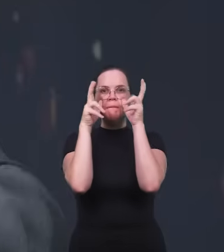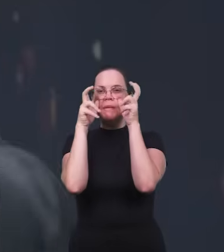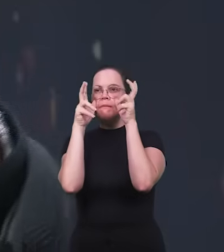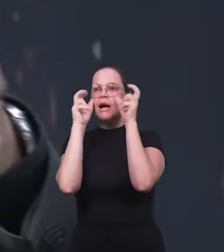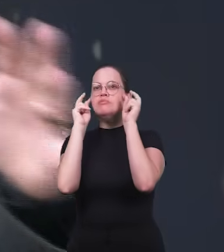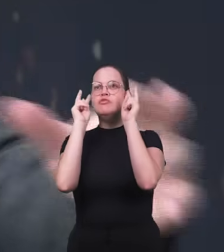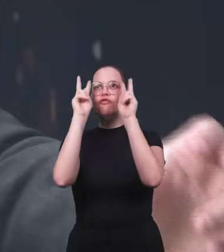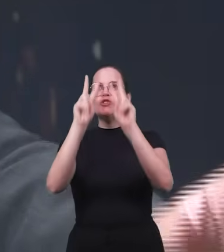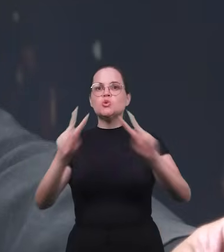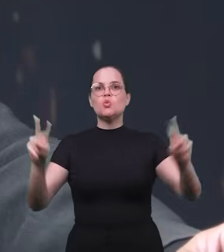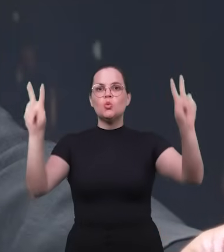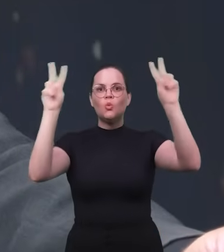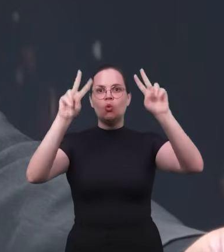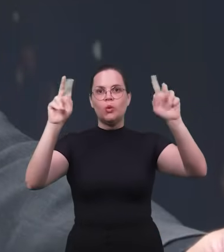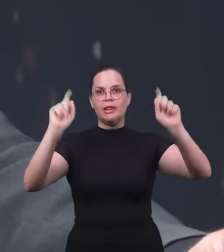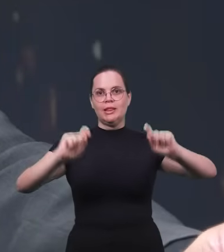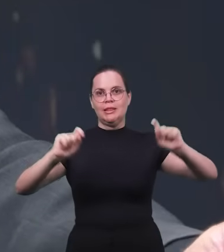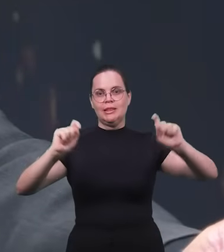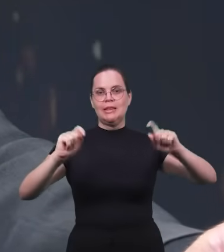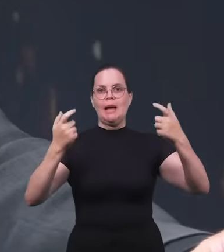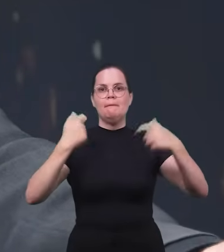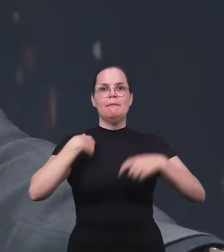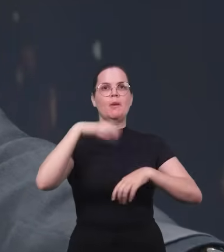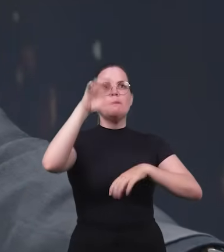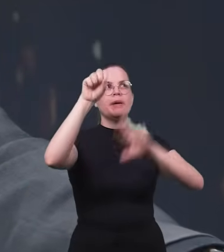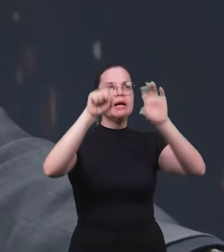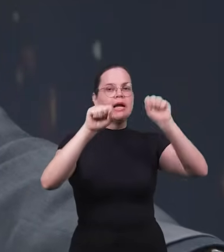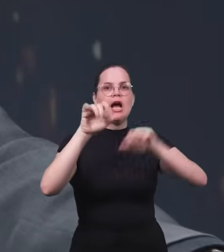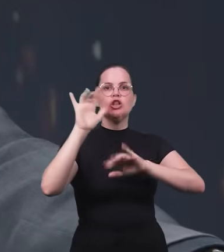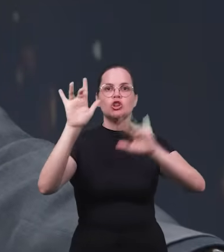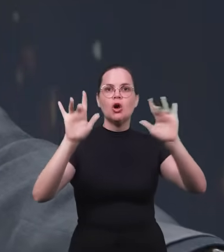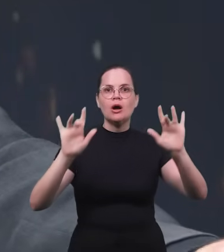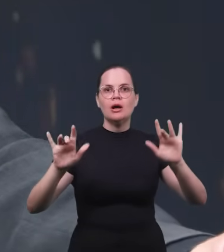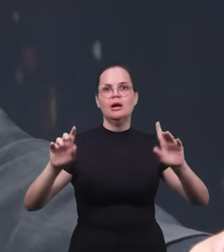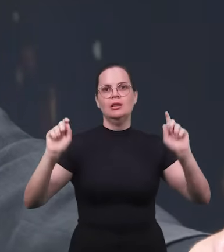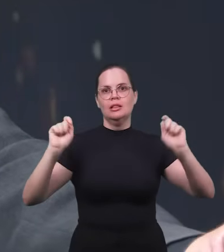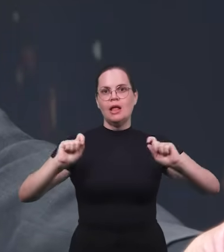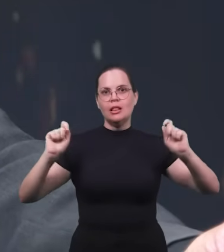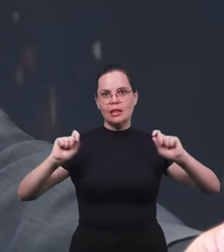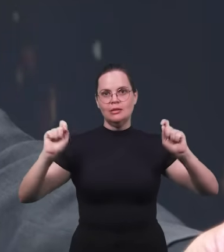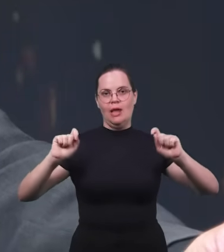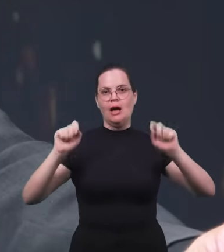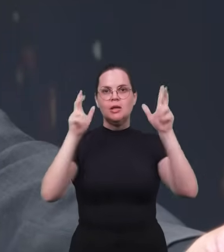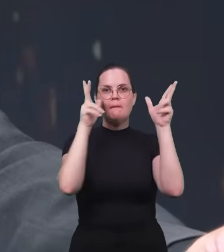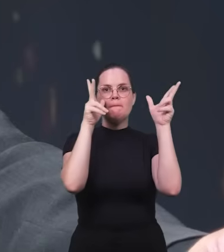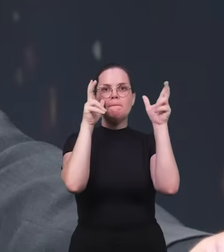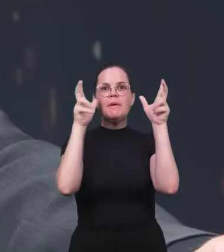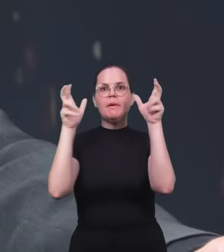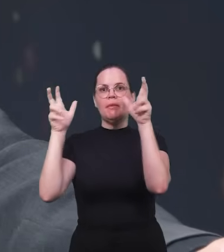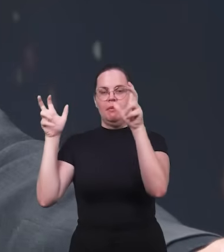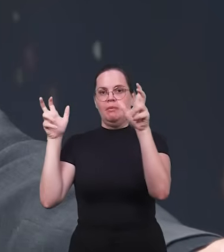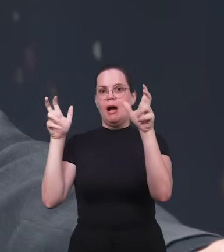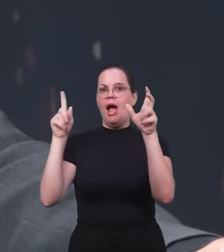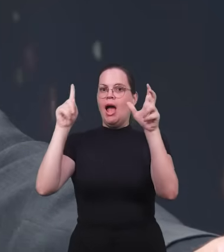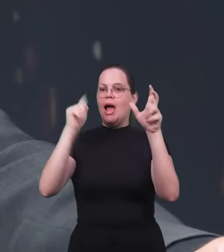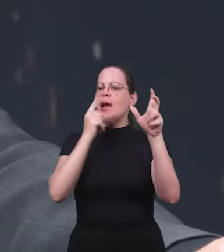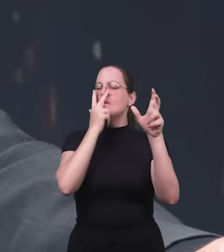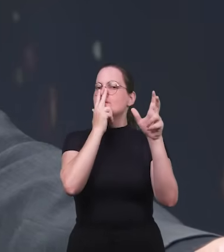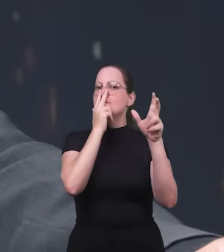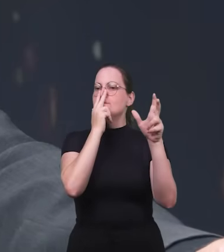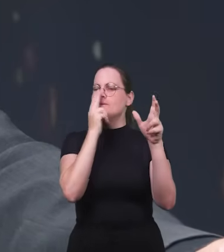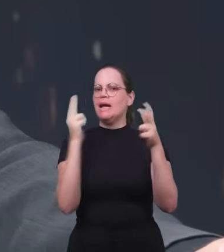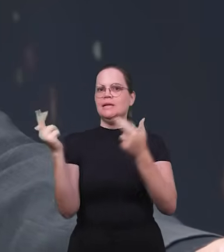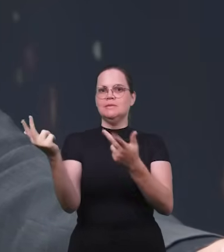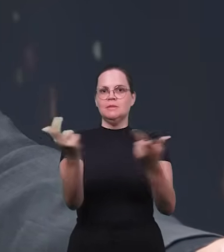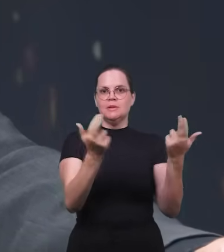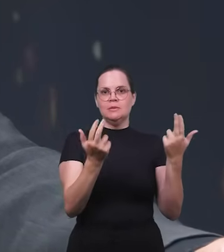a gente observa, tudo aquilo que a gente pode observar, tocar, né? A realidade é muito parecida para todos, porque a